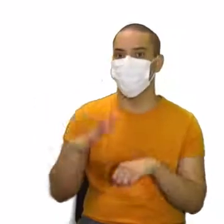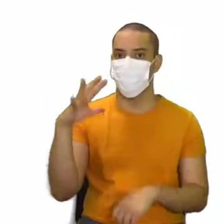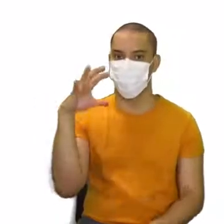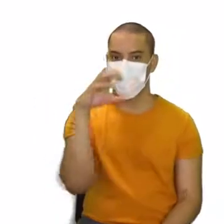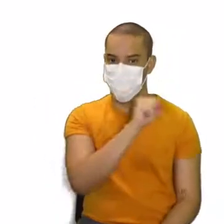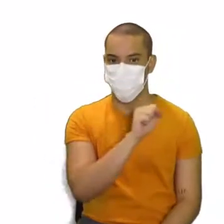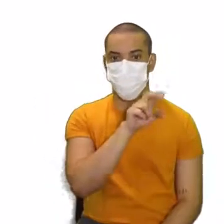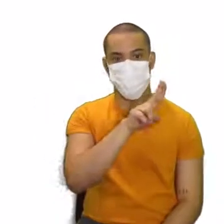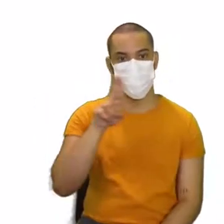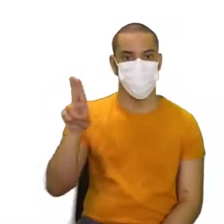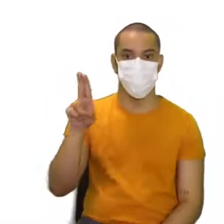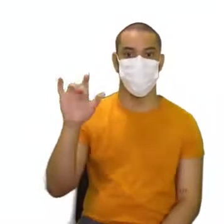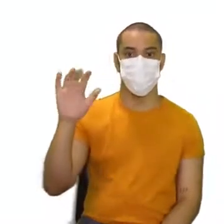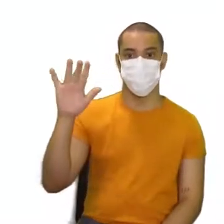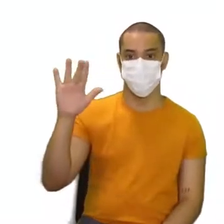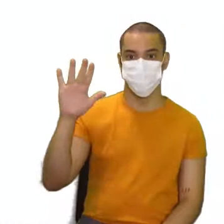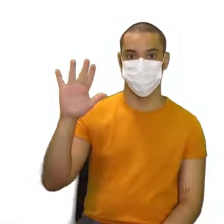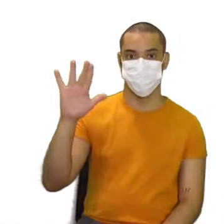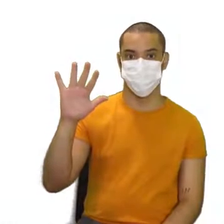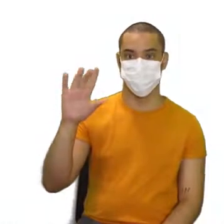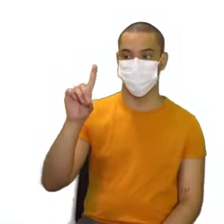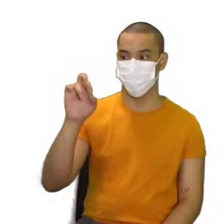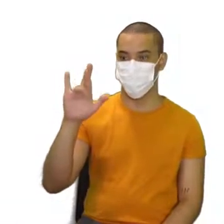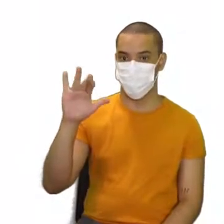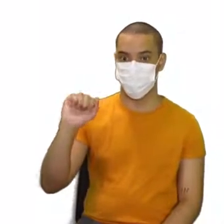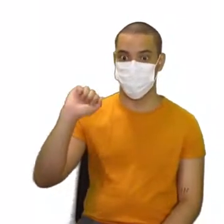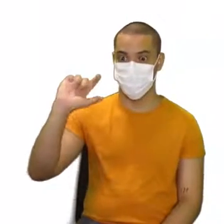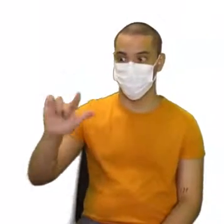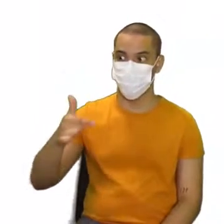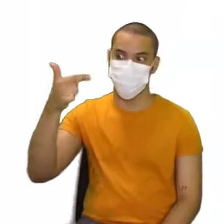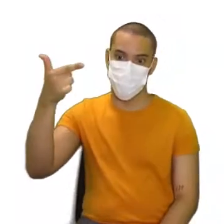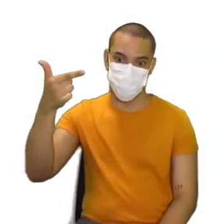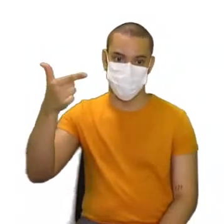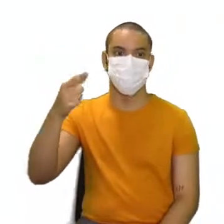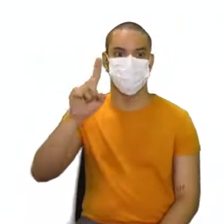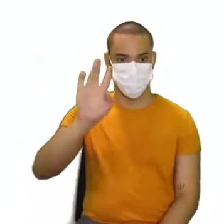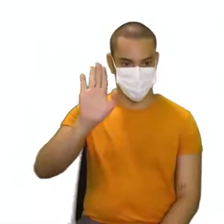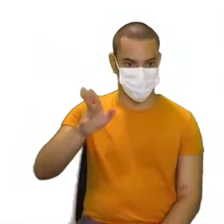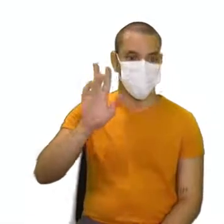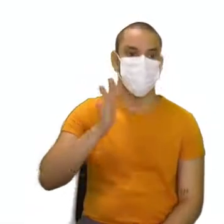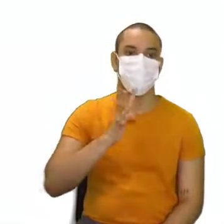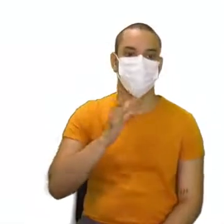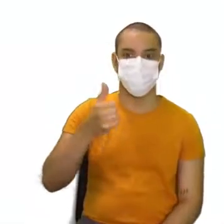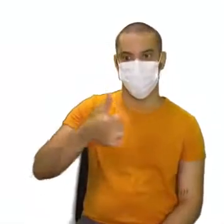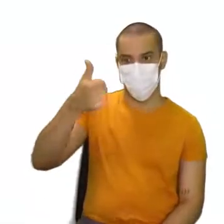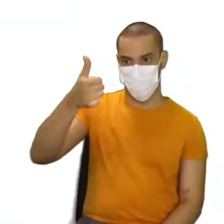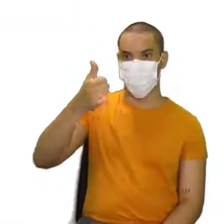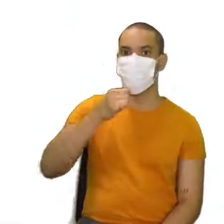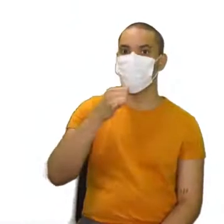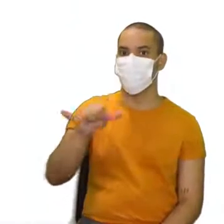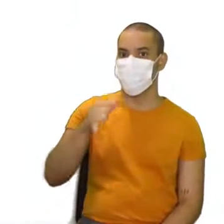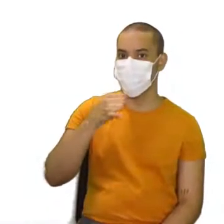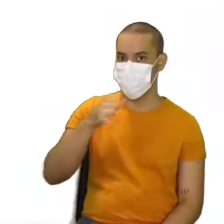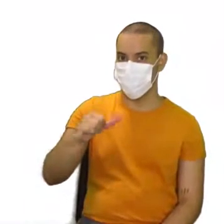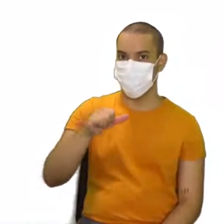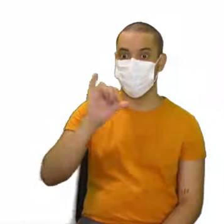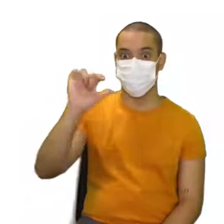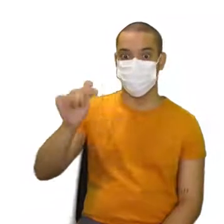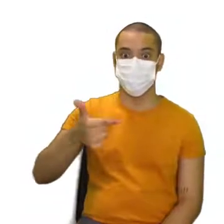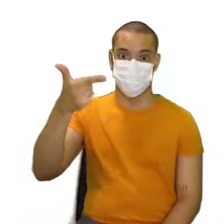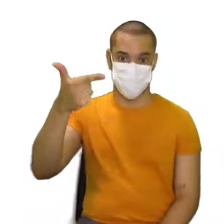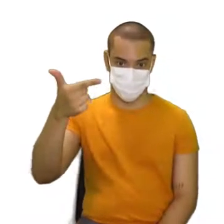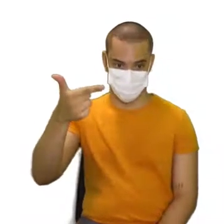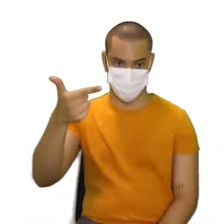que denominamos regra da mão direita dois porque número 2 que vocês viram no meu A corrente elétrica Olha só